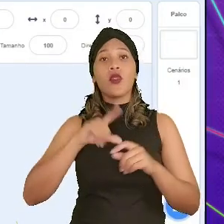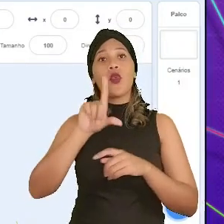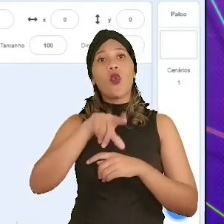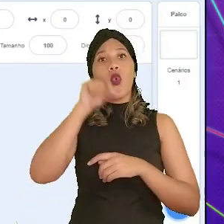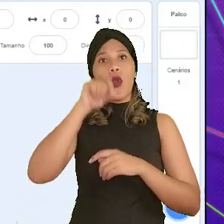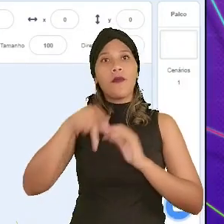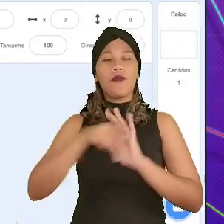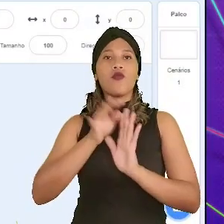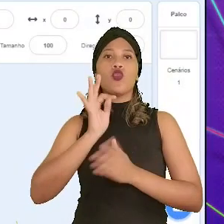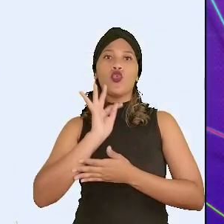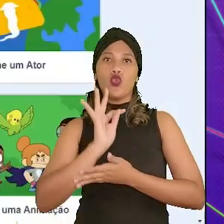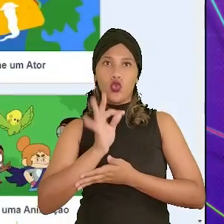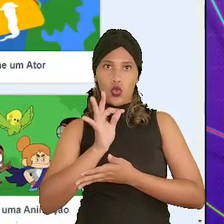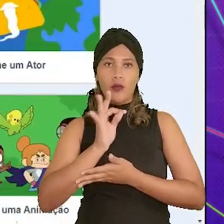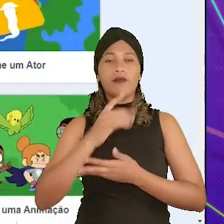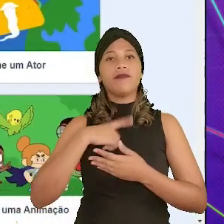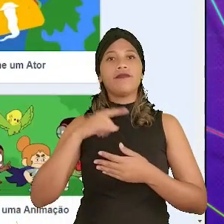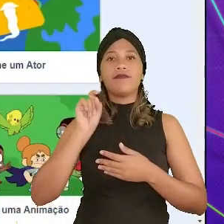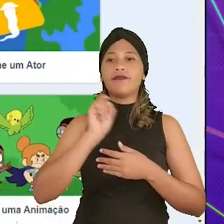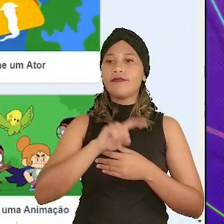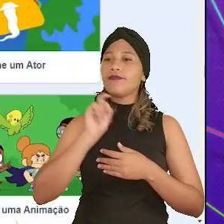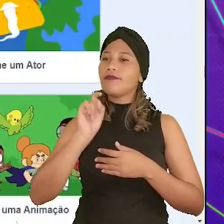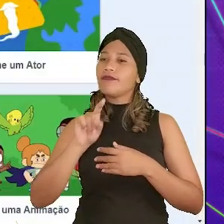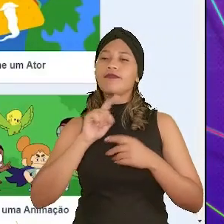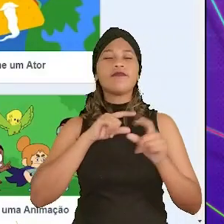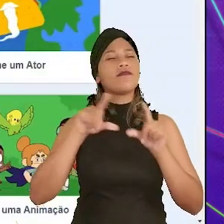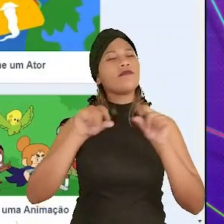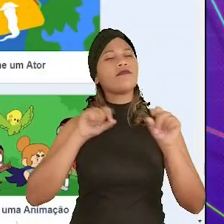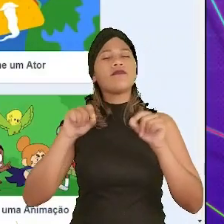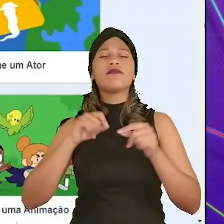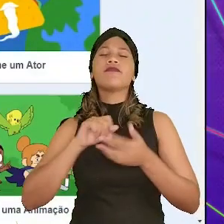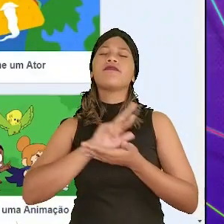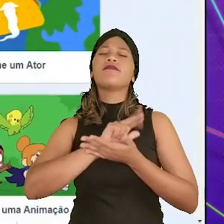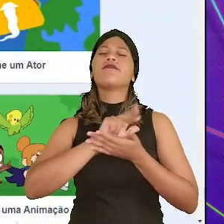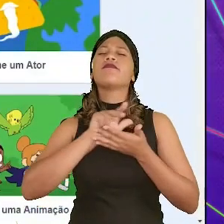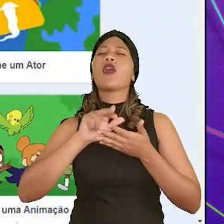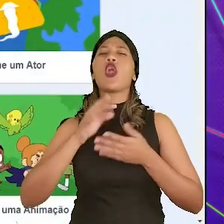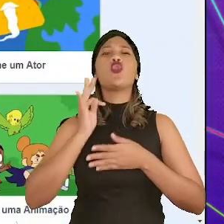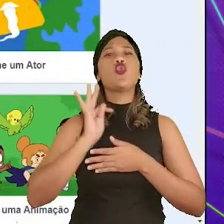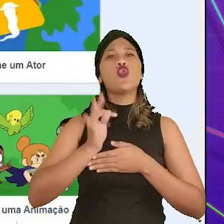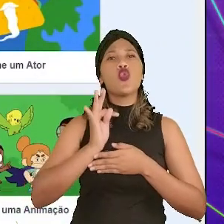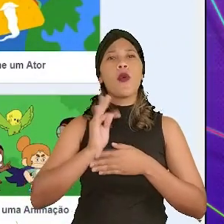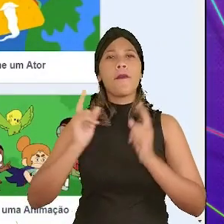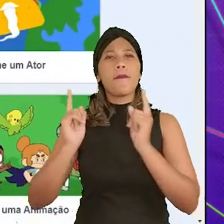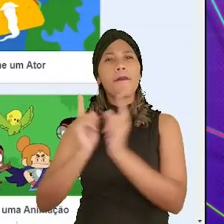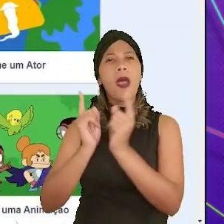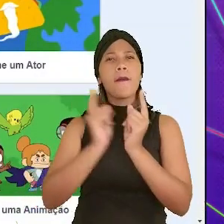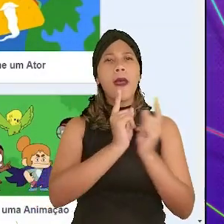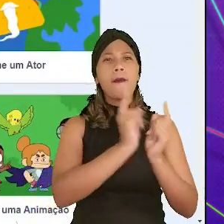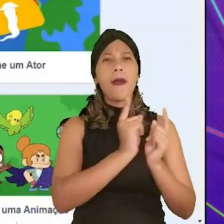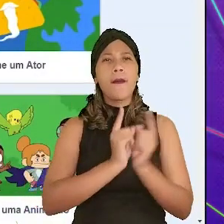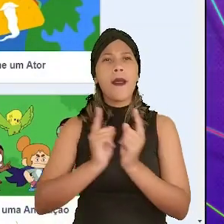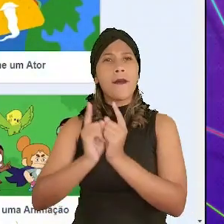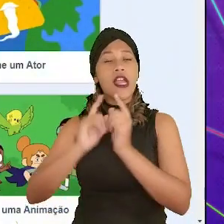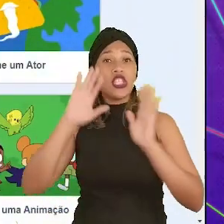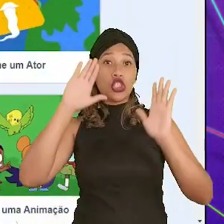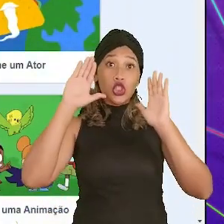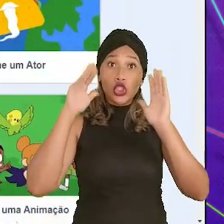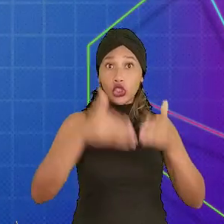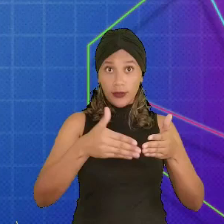a opção dos tutoriais. Quando entramos nessa opção, a gente se depara com vários tutoriais direcionados para